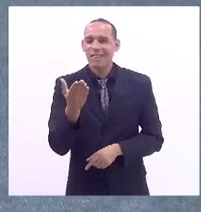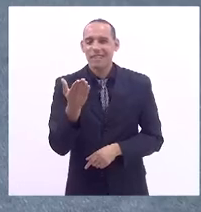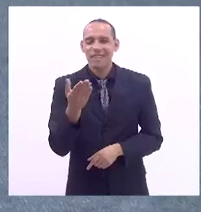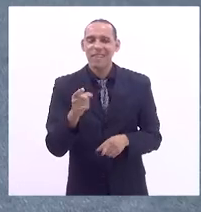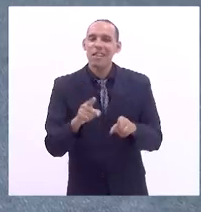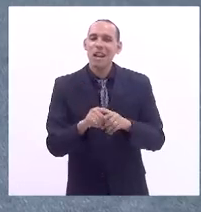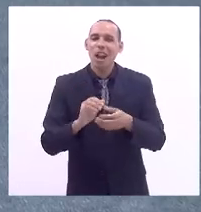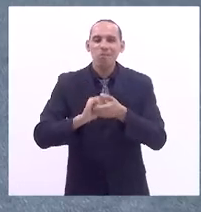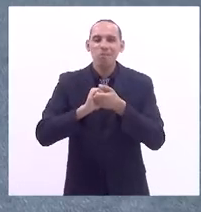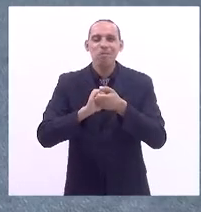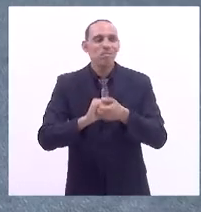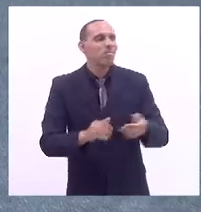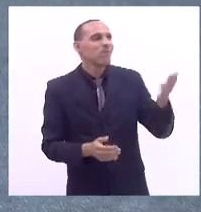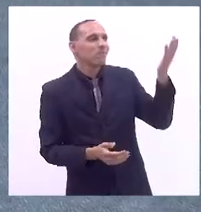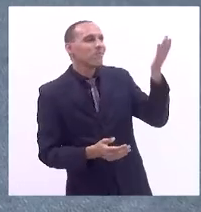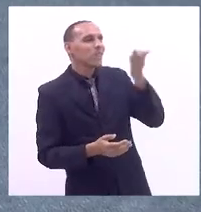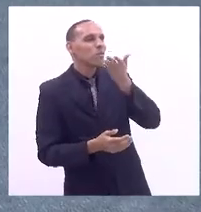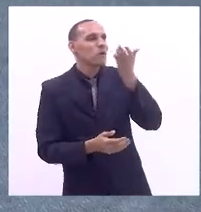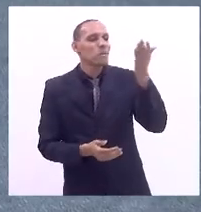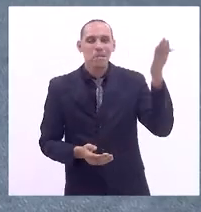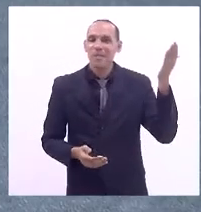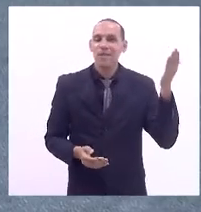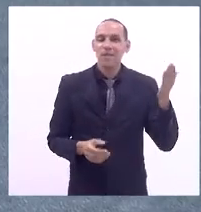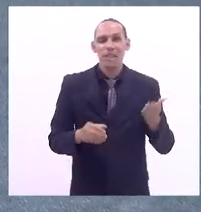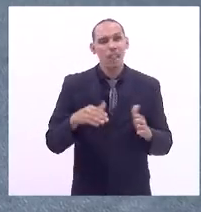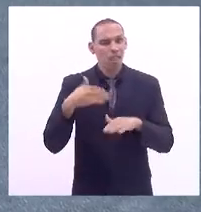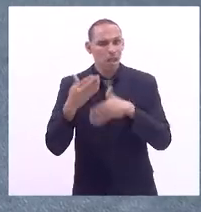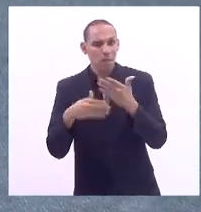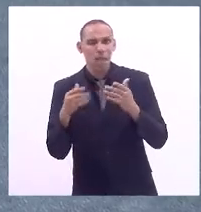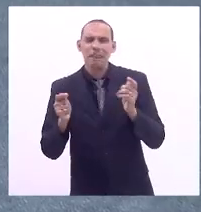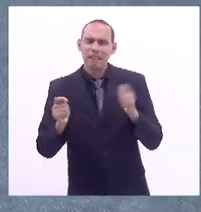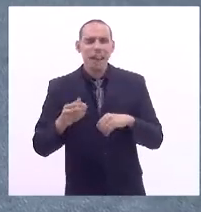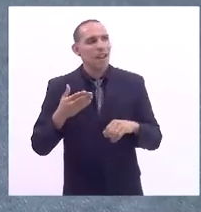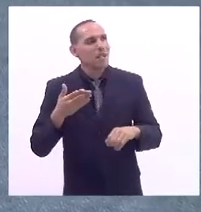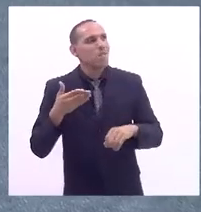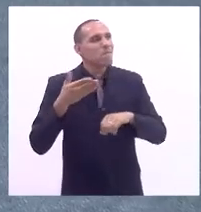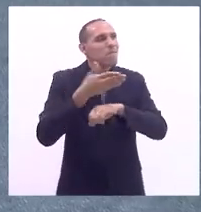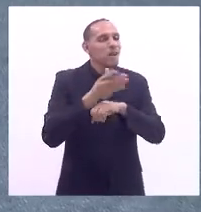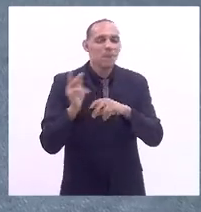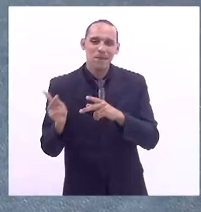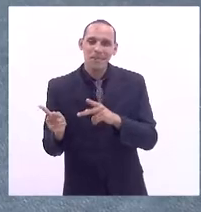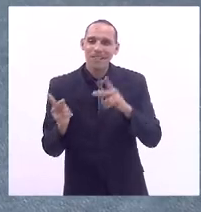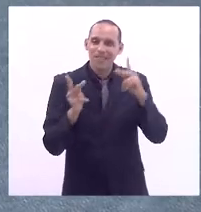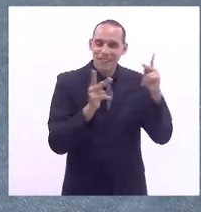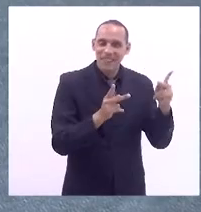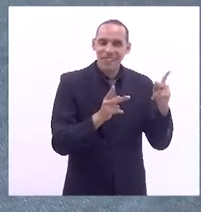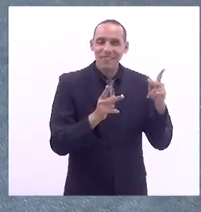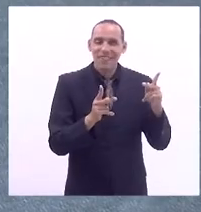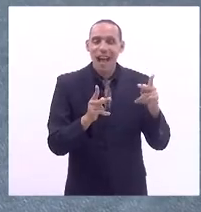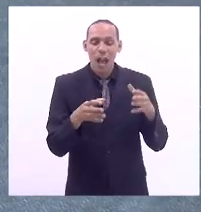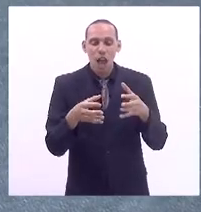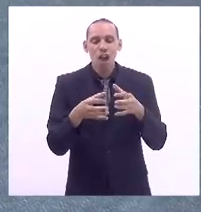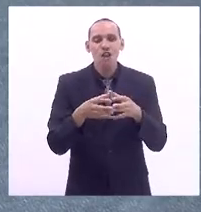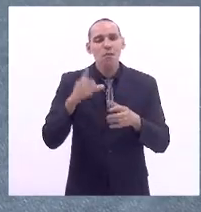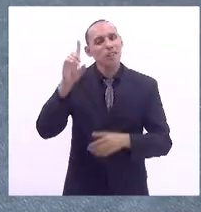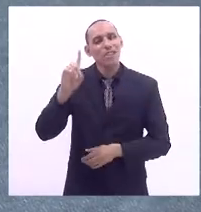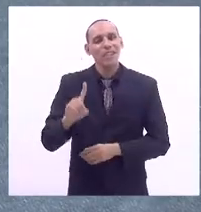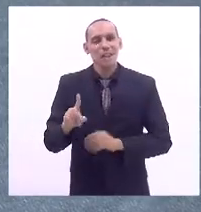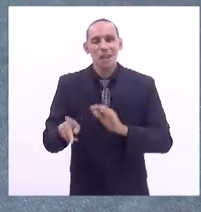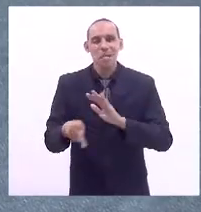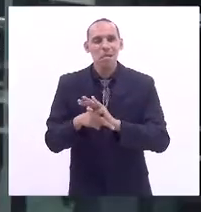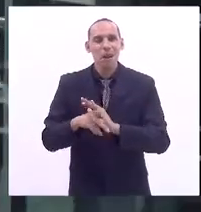excelência também saudade que a nossa galeria e se depois puder ir lá em cima também visitar a turma de Direito da